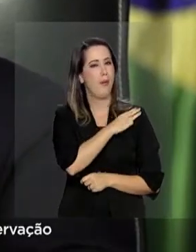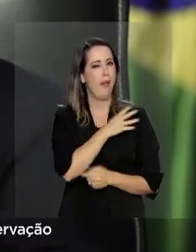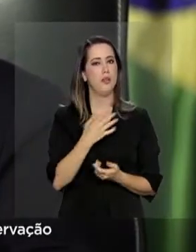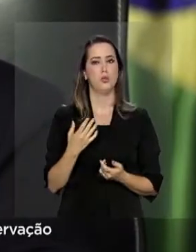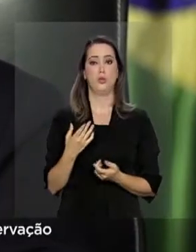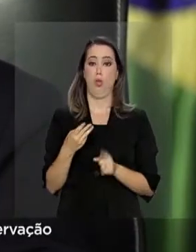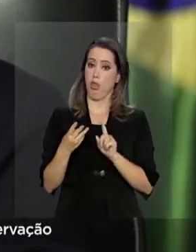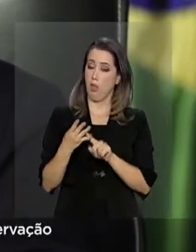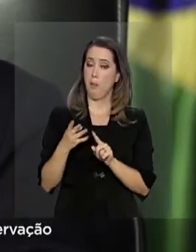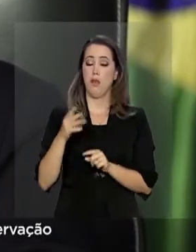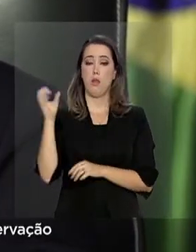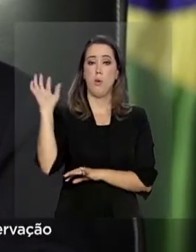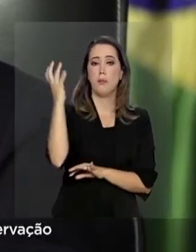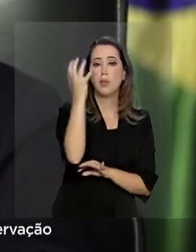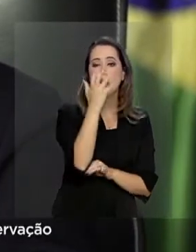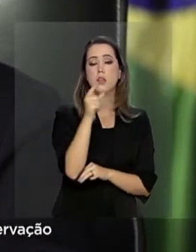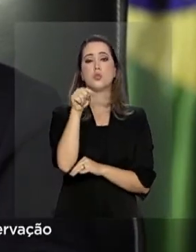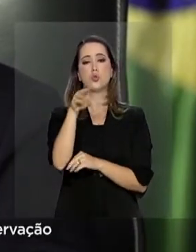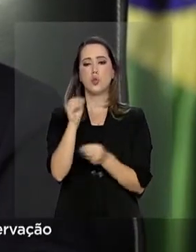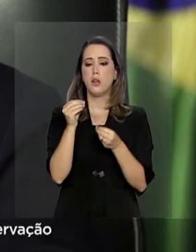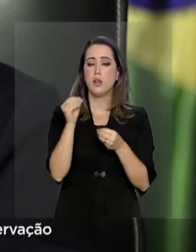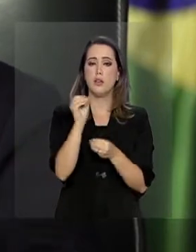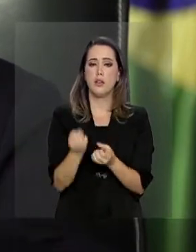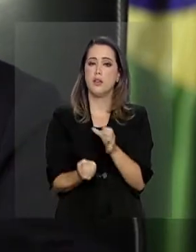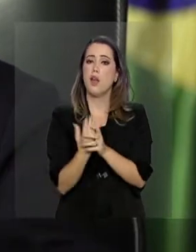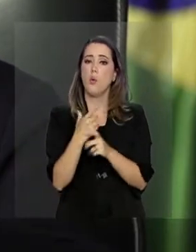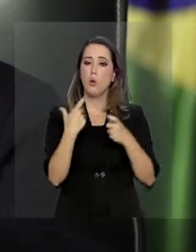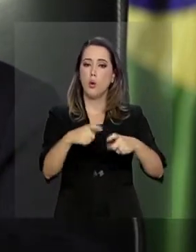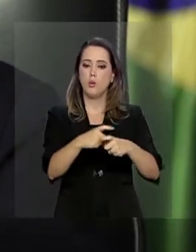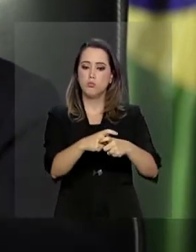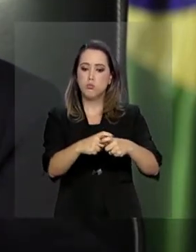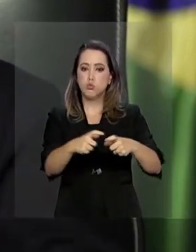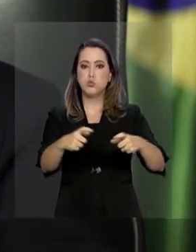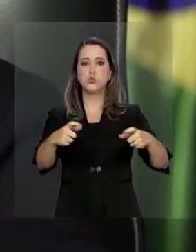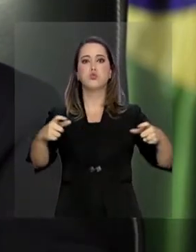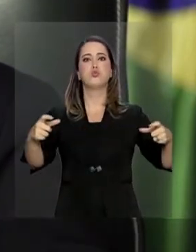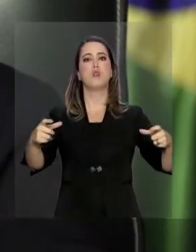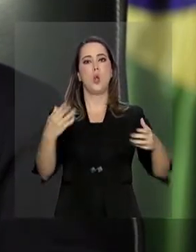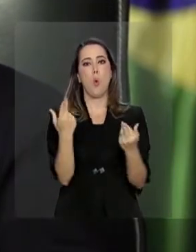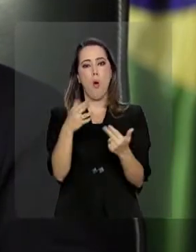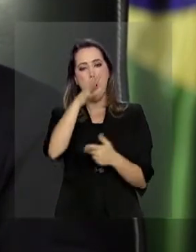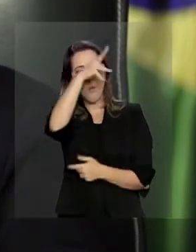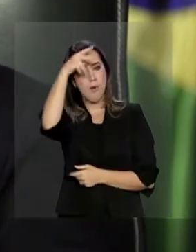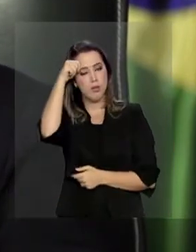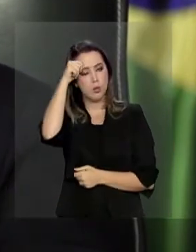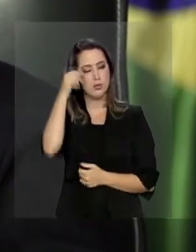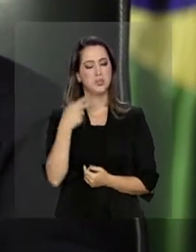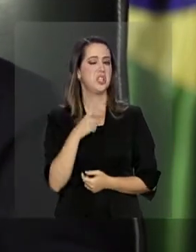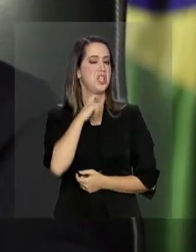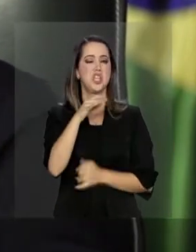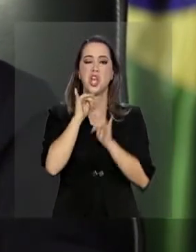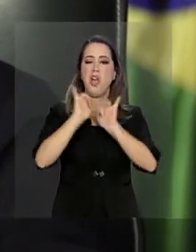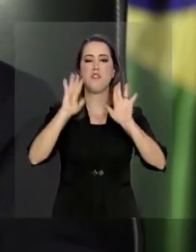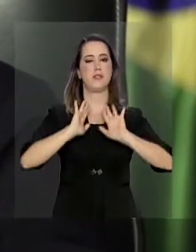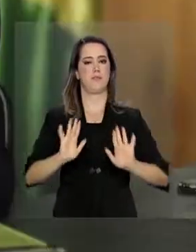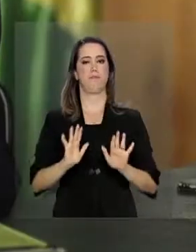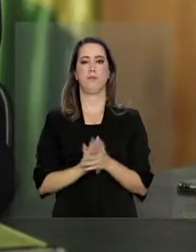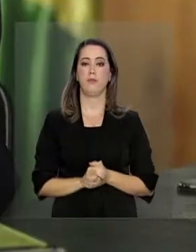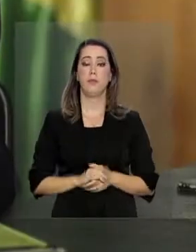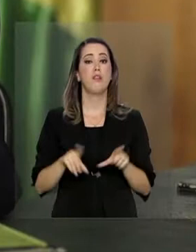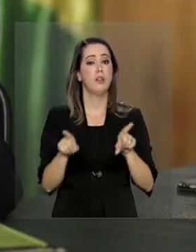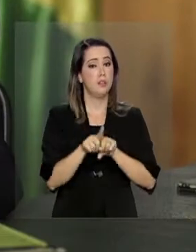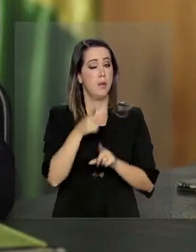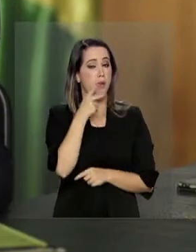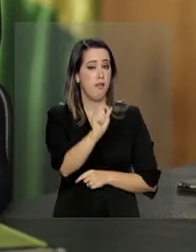uma criação de unidades de conservação do tamanho do estado como mato grosso isso ninguém de rua